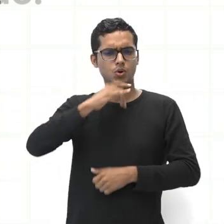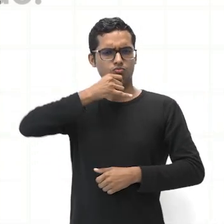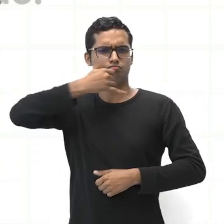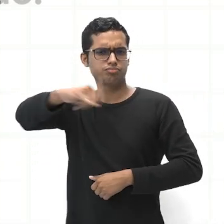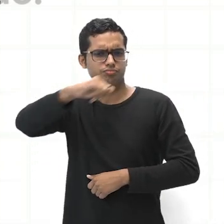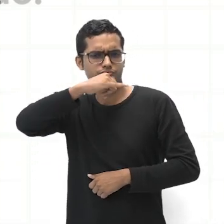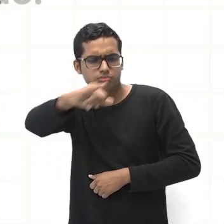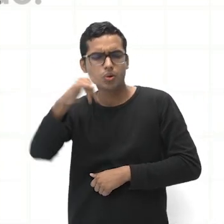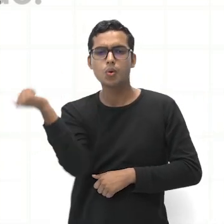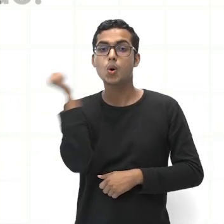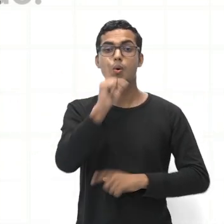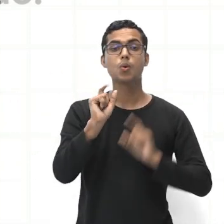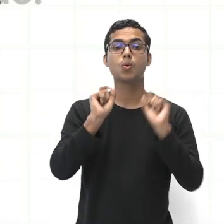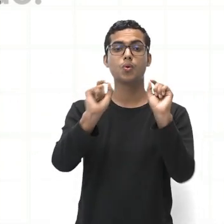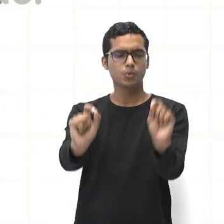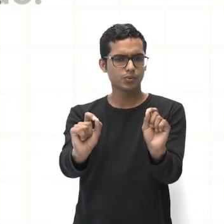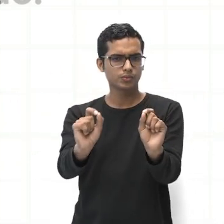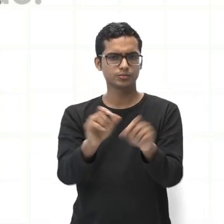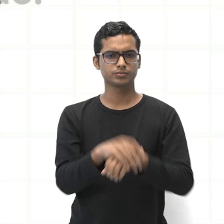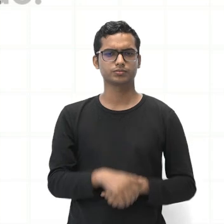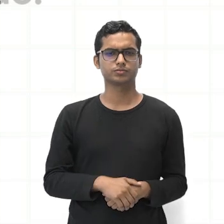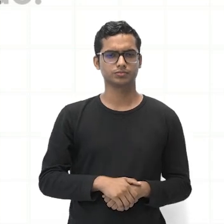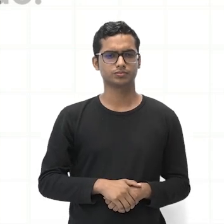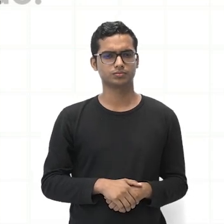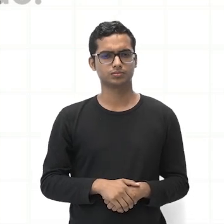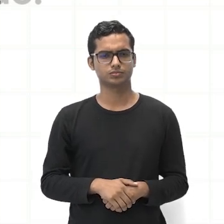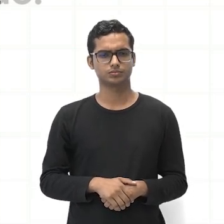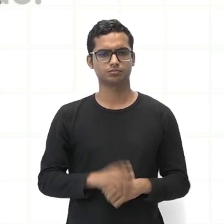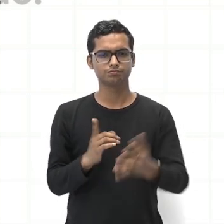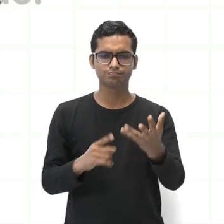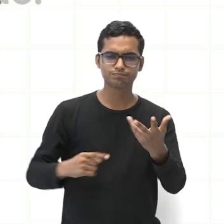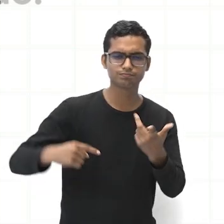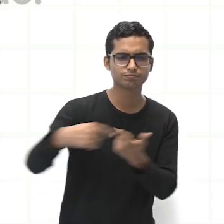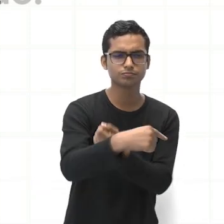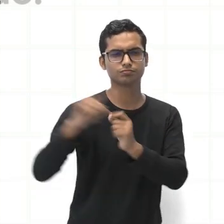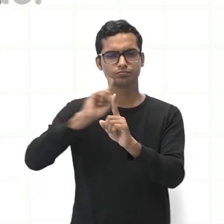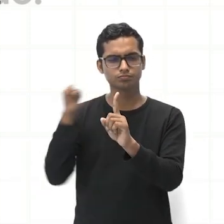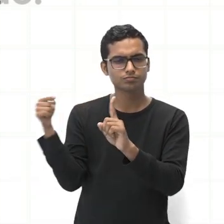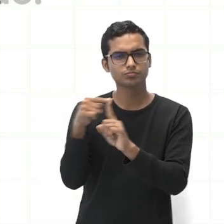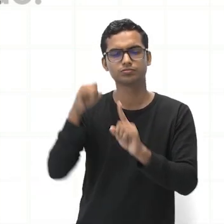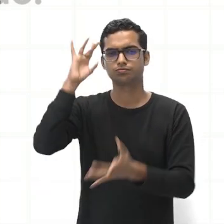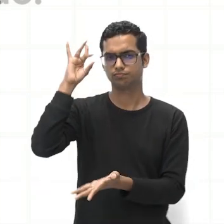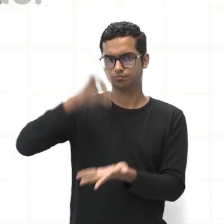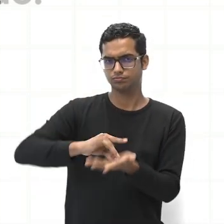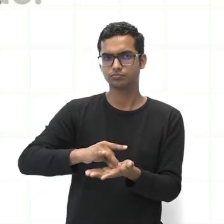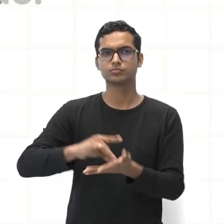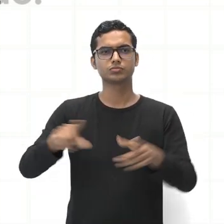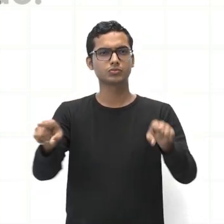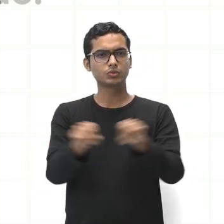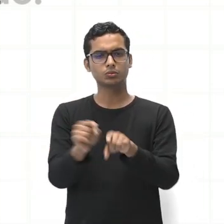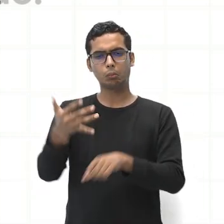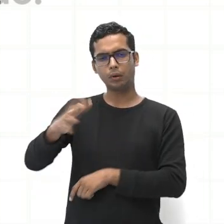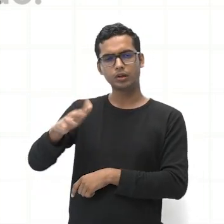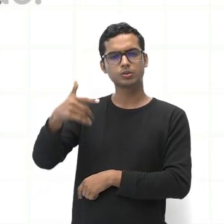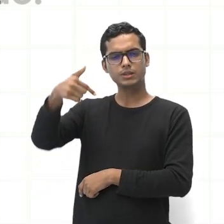energia para realizar as mais diversas funções. Cerca